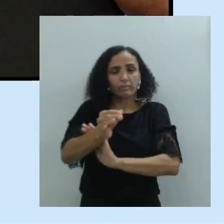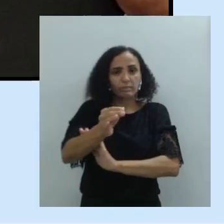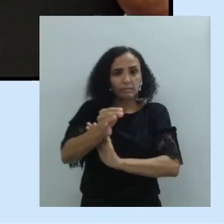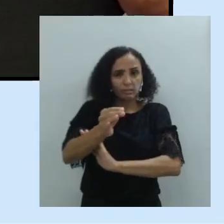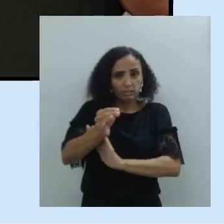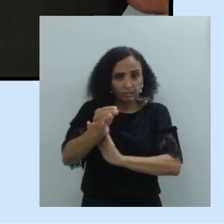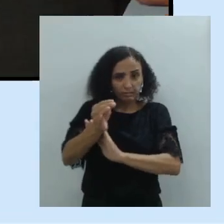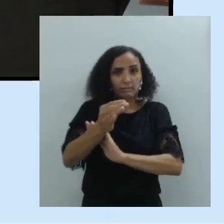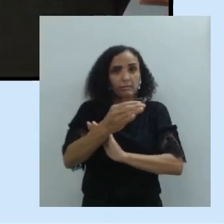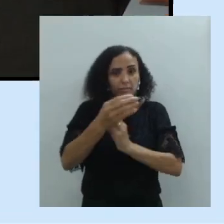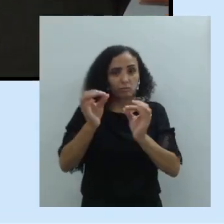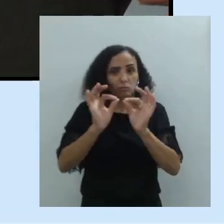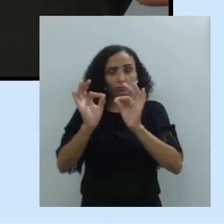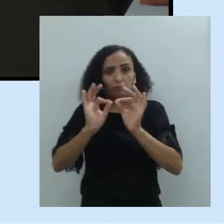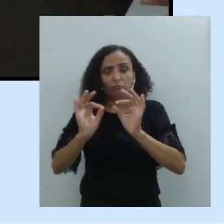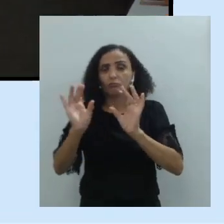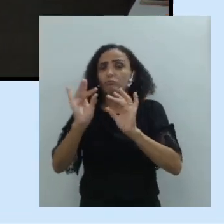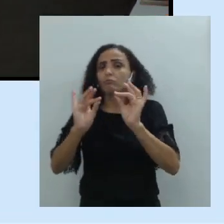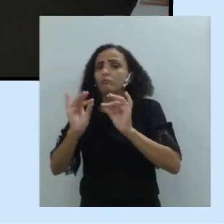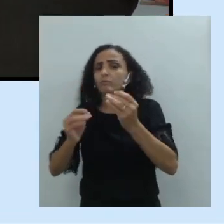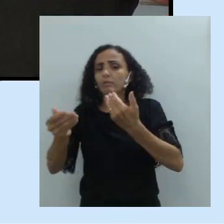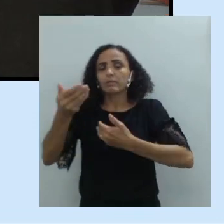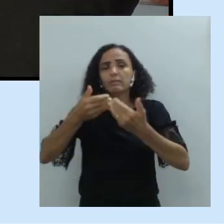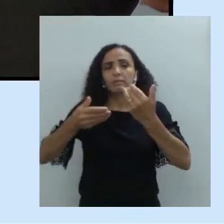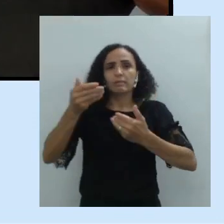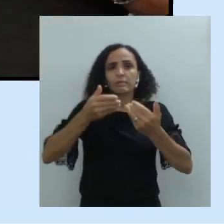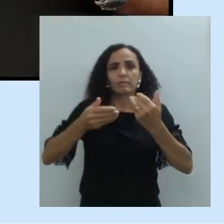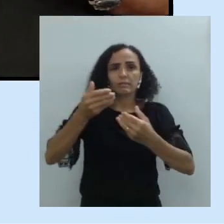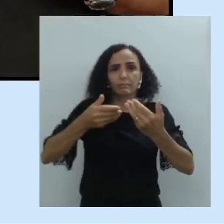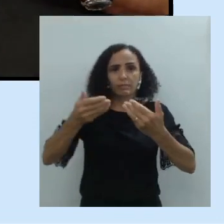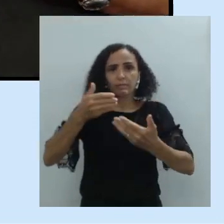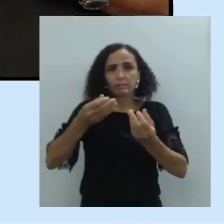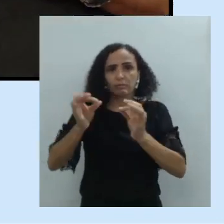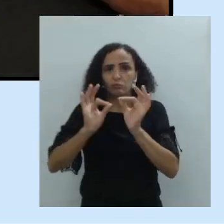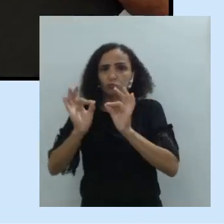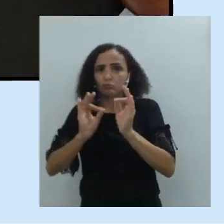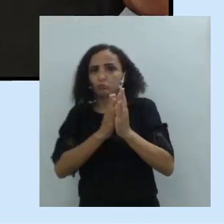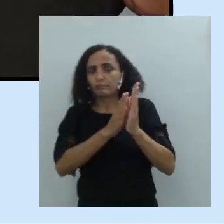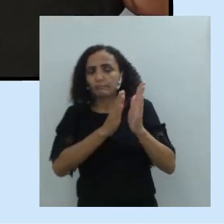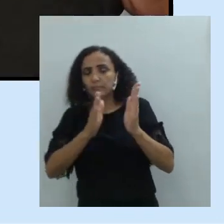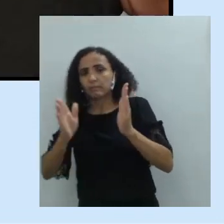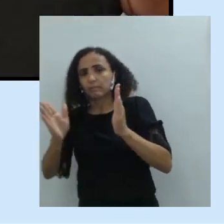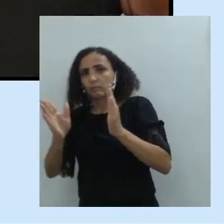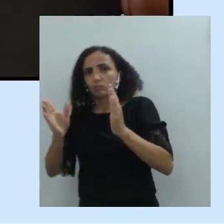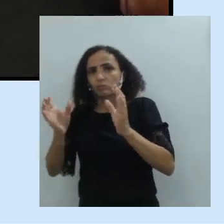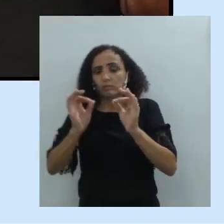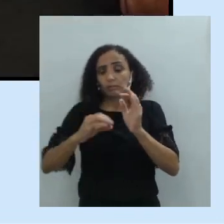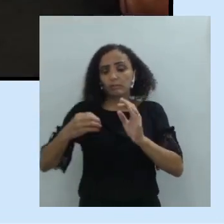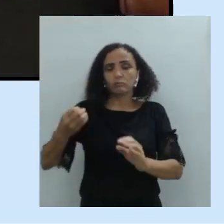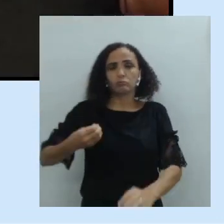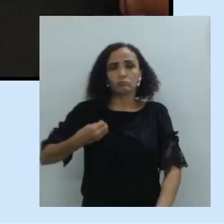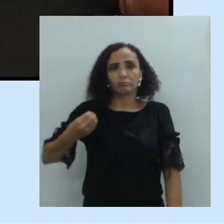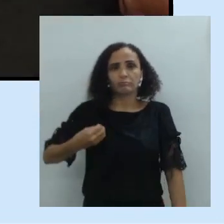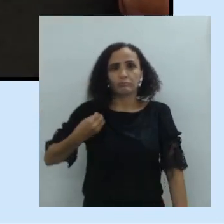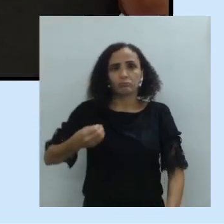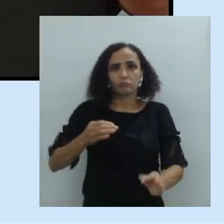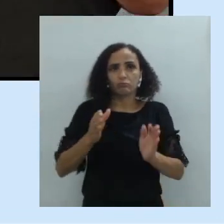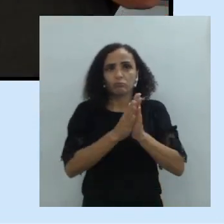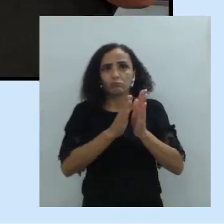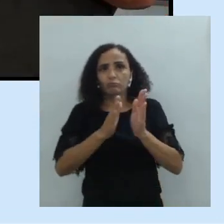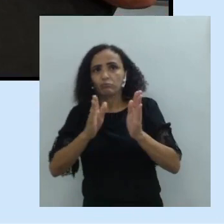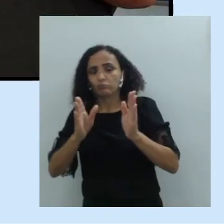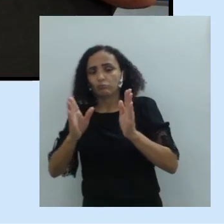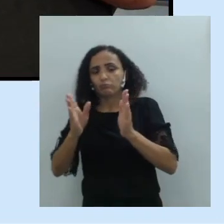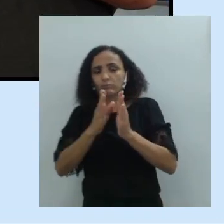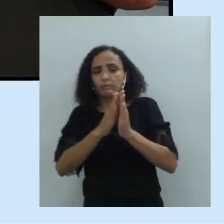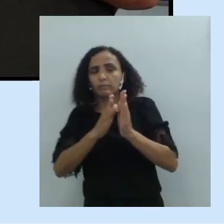certo? Que fazem parte do sistema nervoso, tá certo? A gente tem as organelas vivas, como há na foto, e